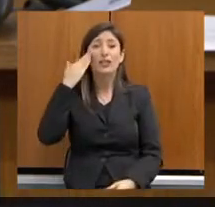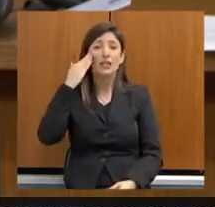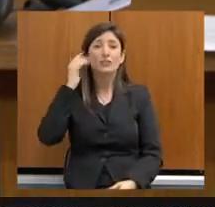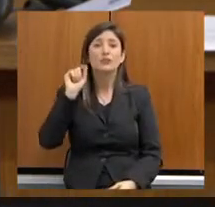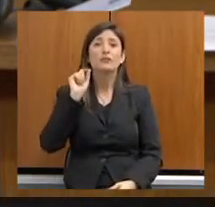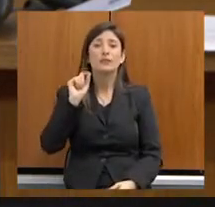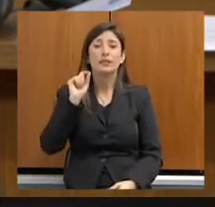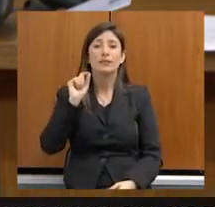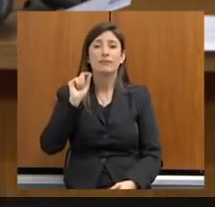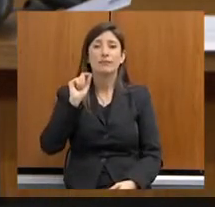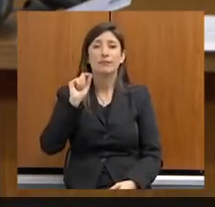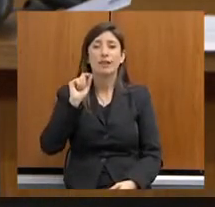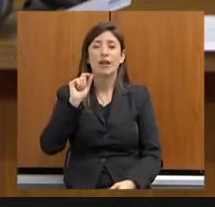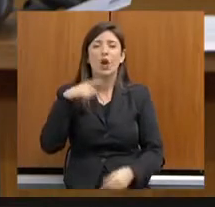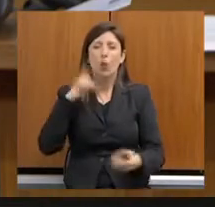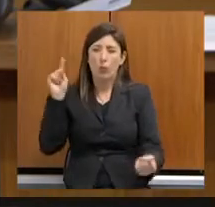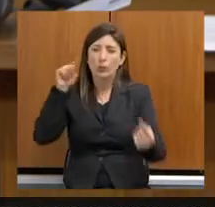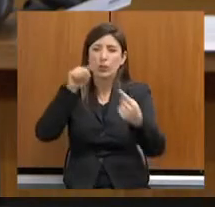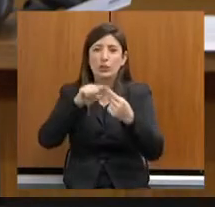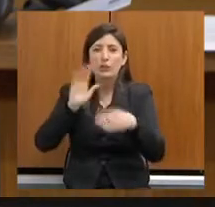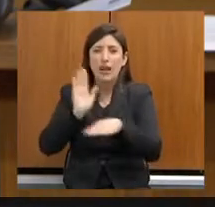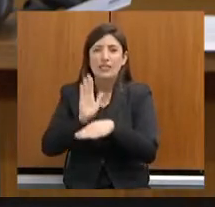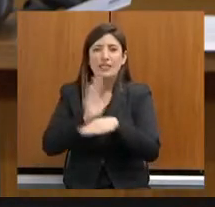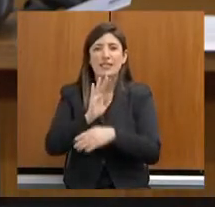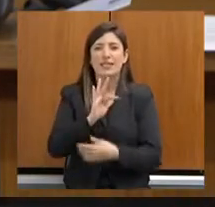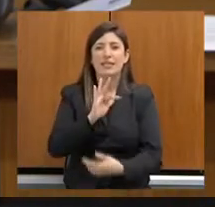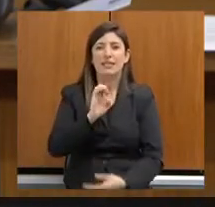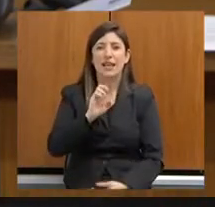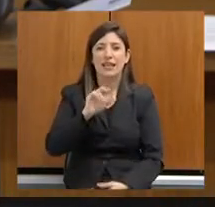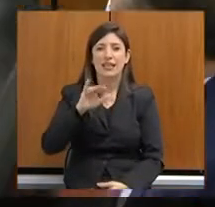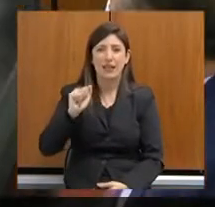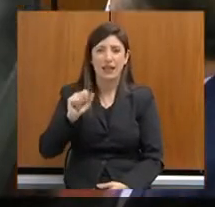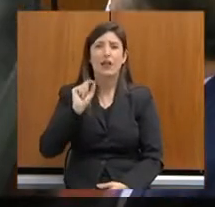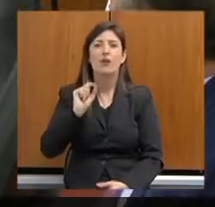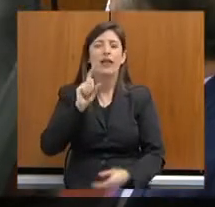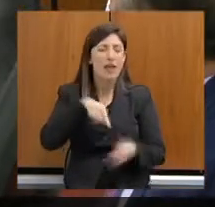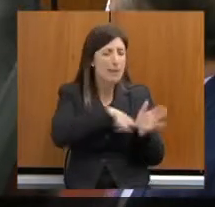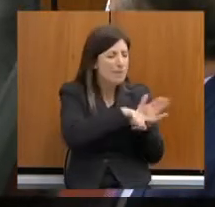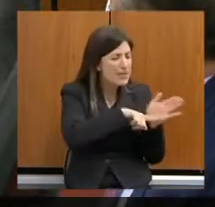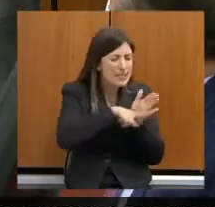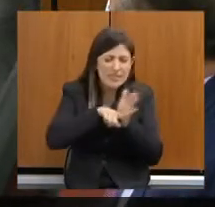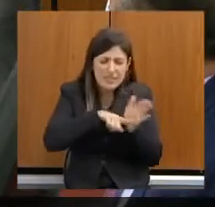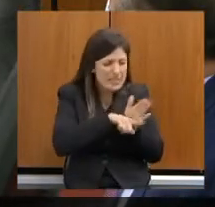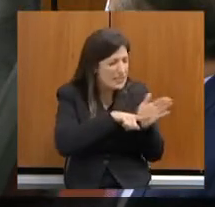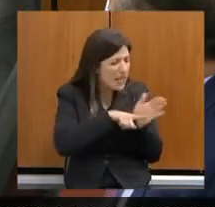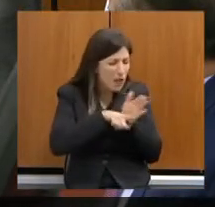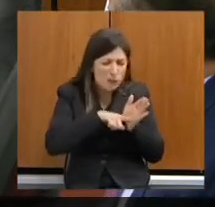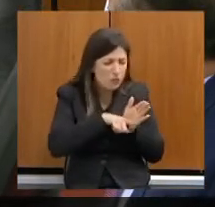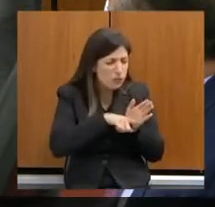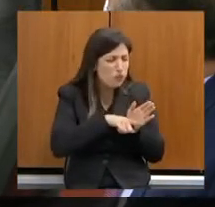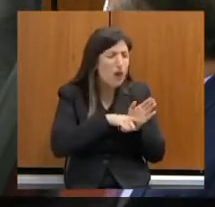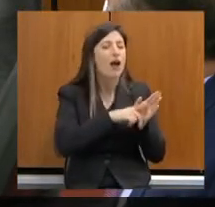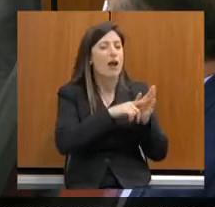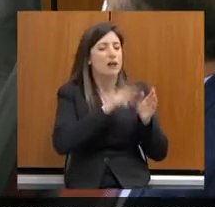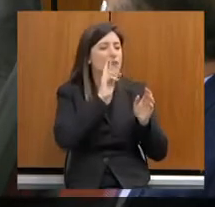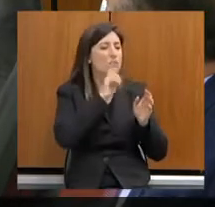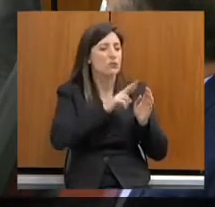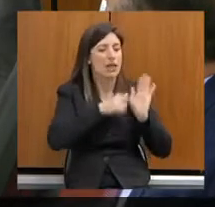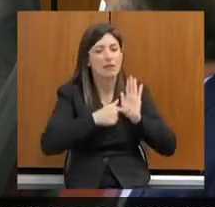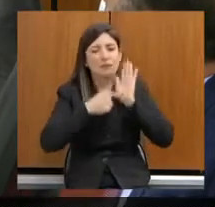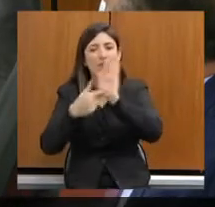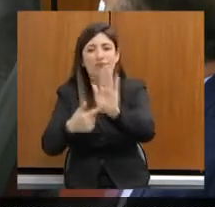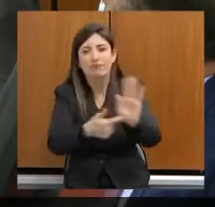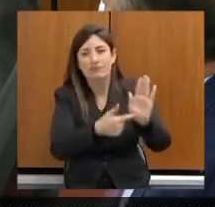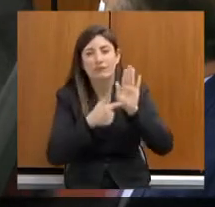se objetivo de assistência técnica é levar resultado da pesquisa o campo é muito mais lógico para mim que essa pesquisa esteja